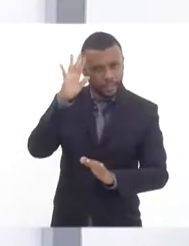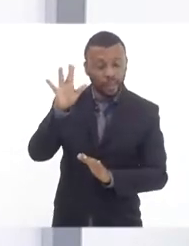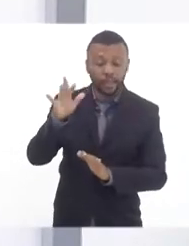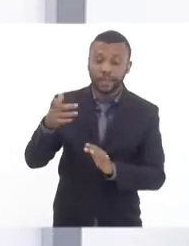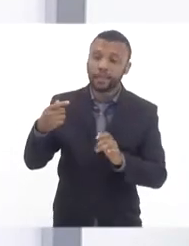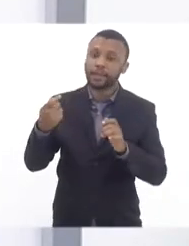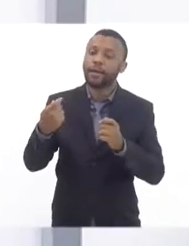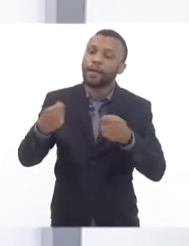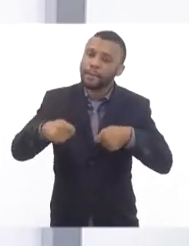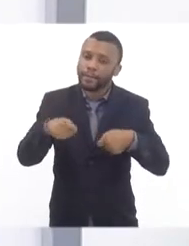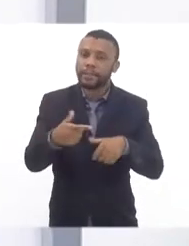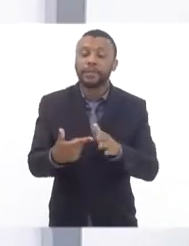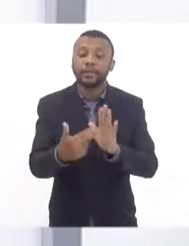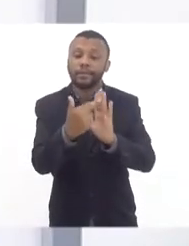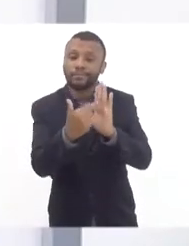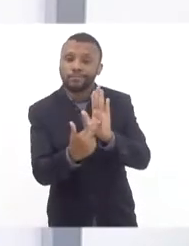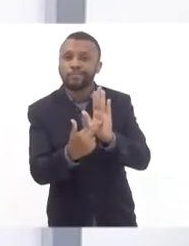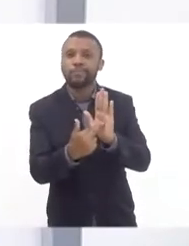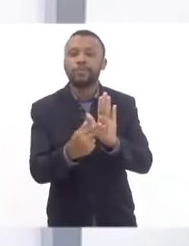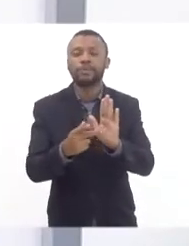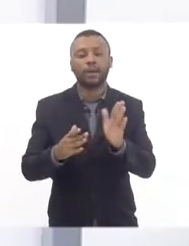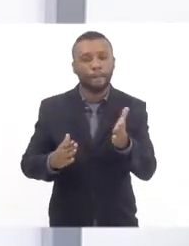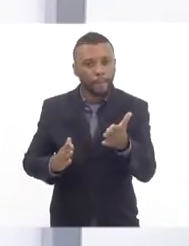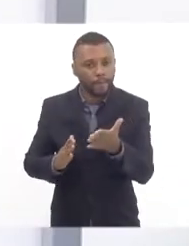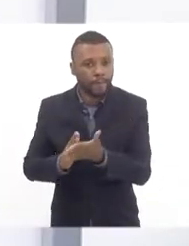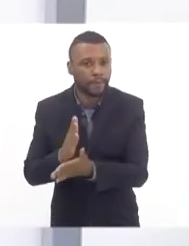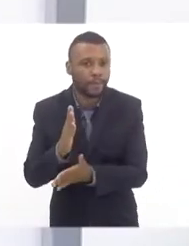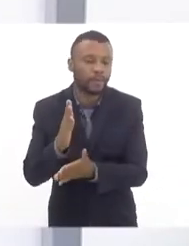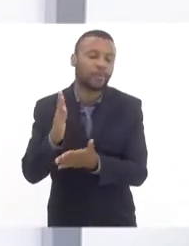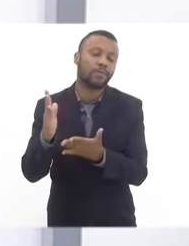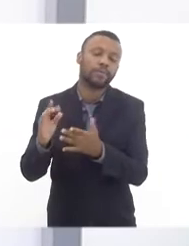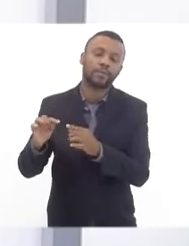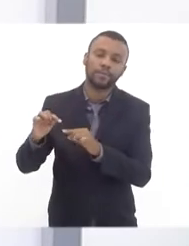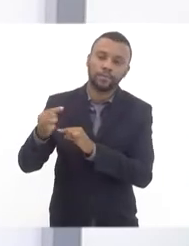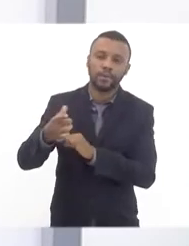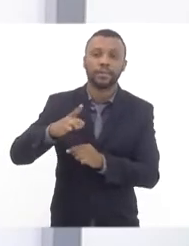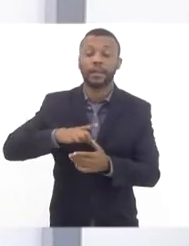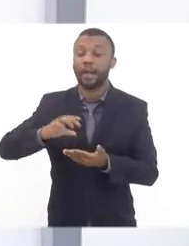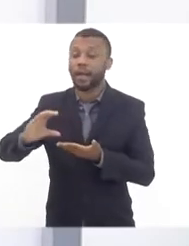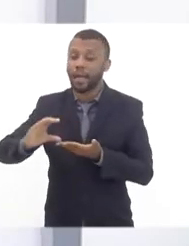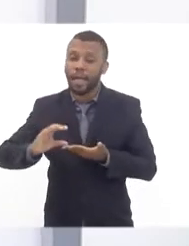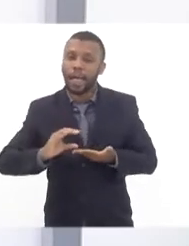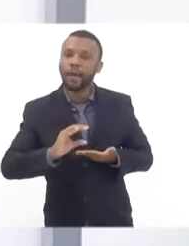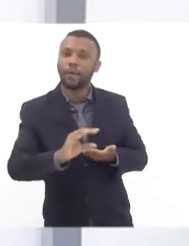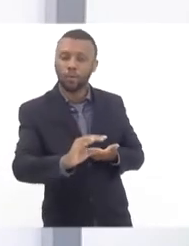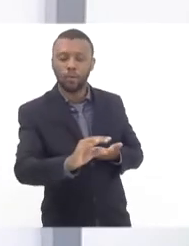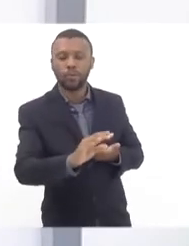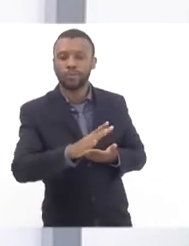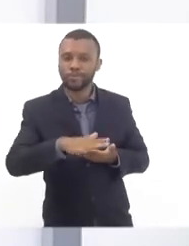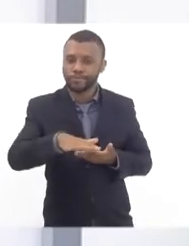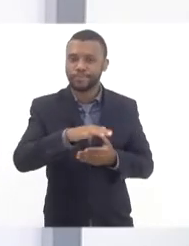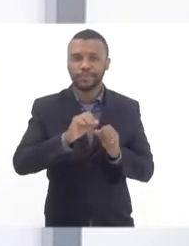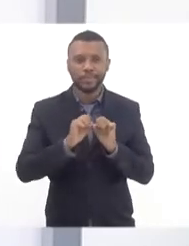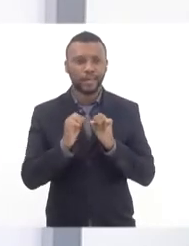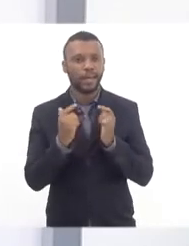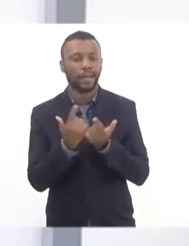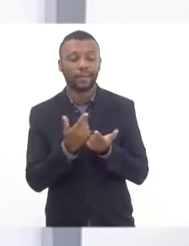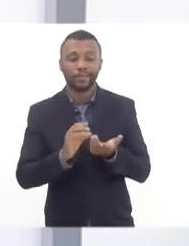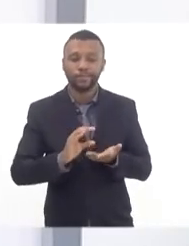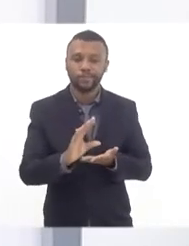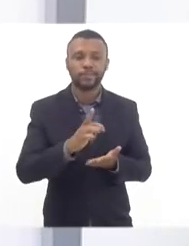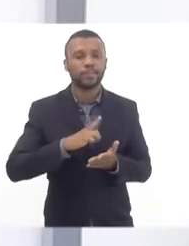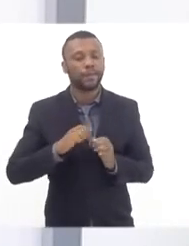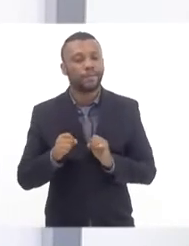há necessidade, sim, da aprovação e aí depois de ter posto, né, na Alerj, né, na